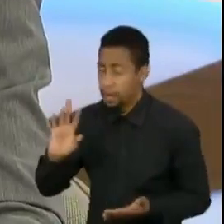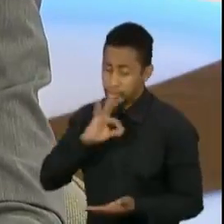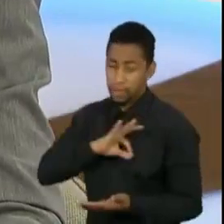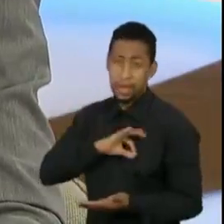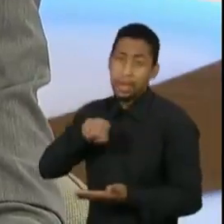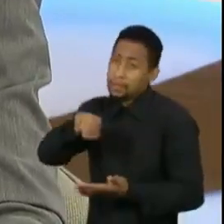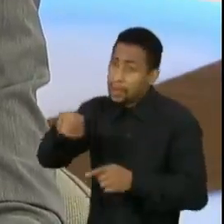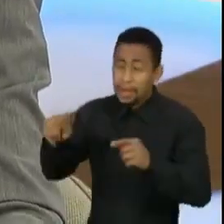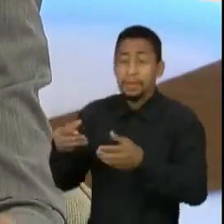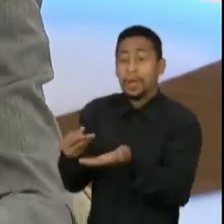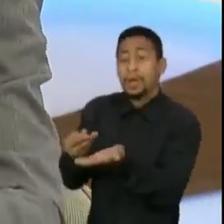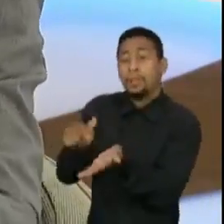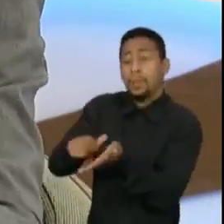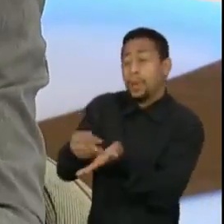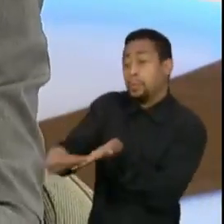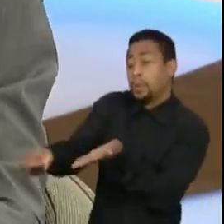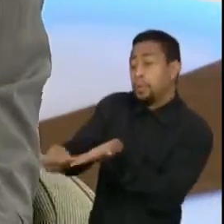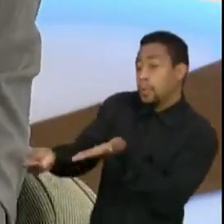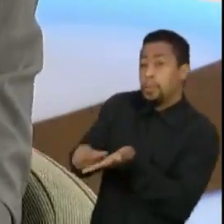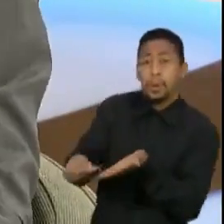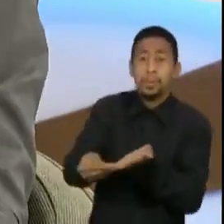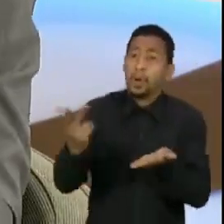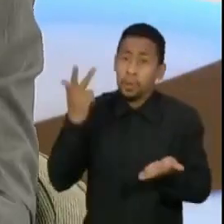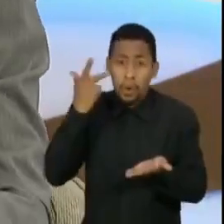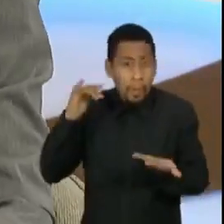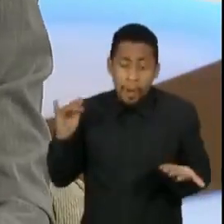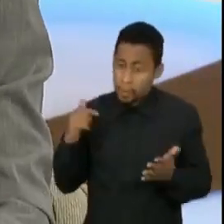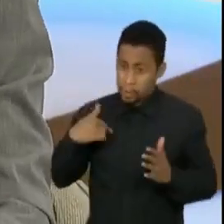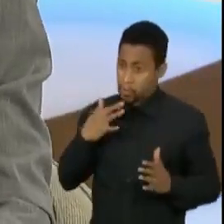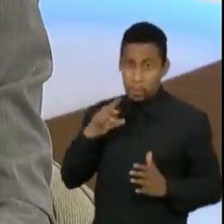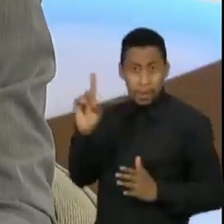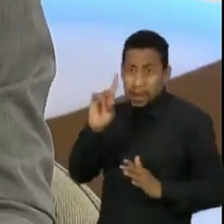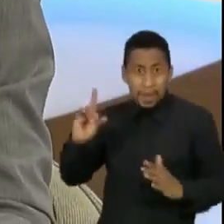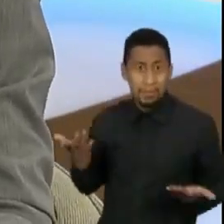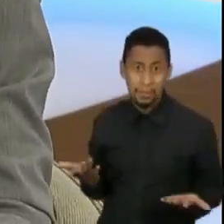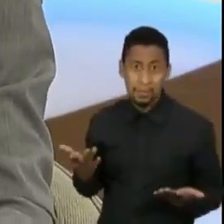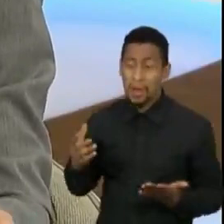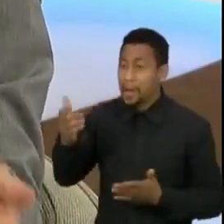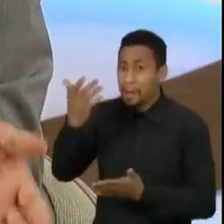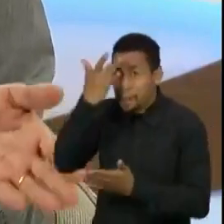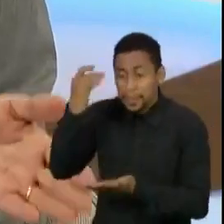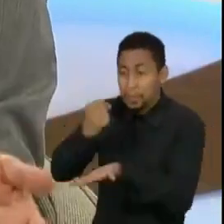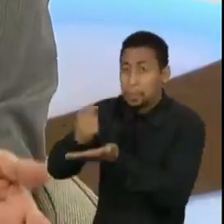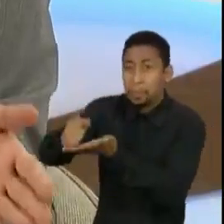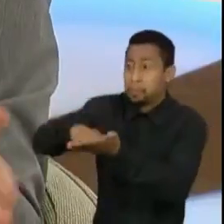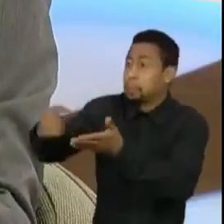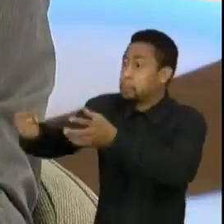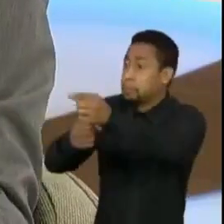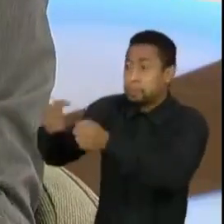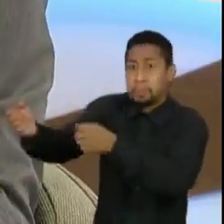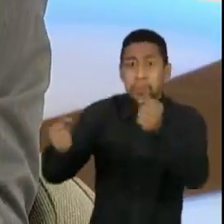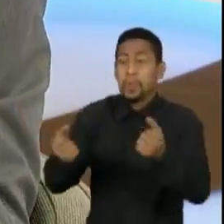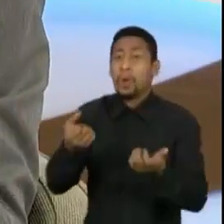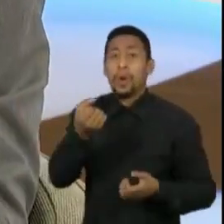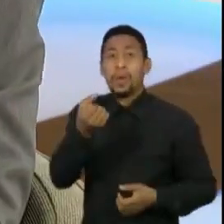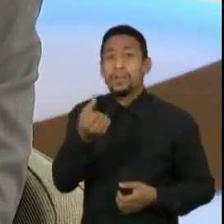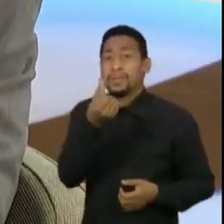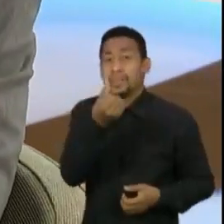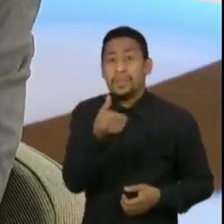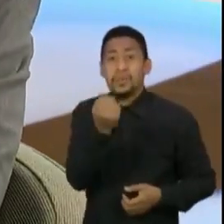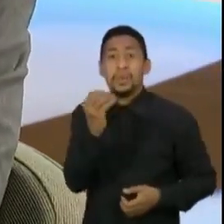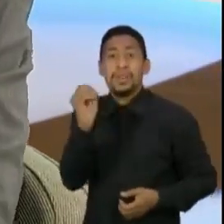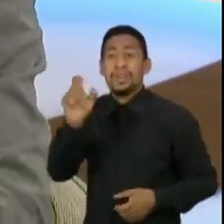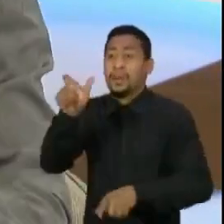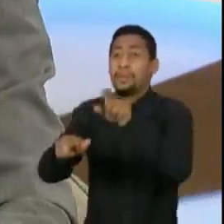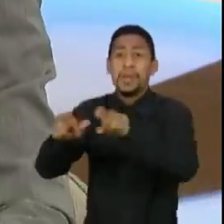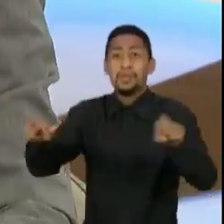680 pessoas não é como é que as pessoas têm um relação não conheço não sei quem é foram cê sabe disso são 680 pessoas foram